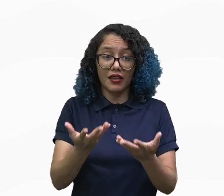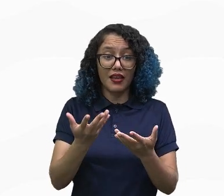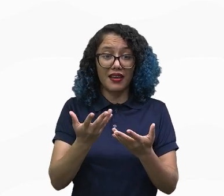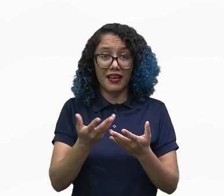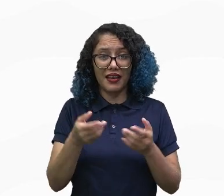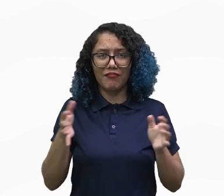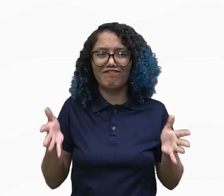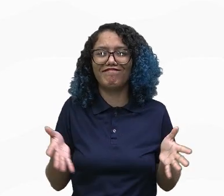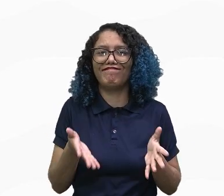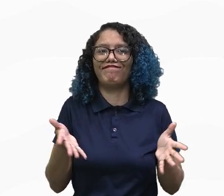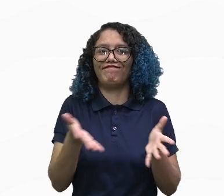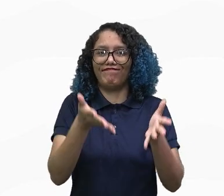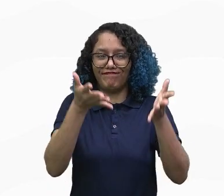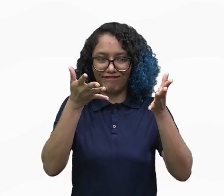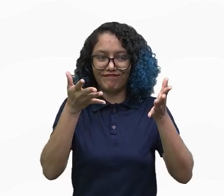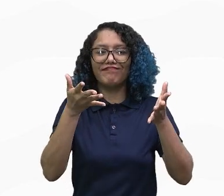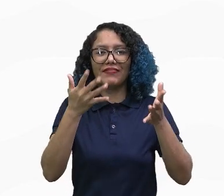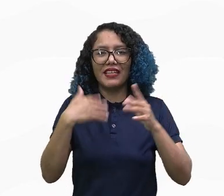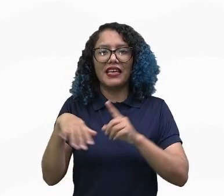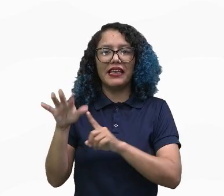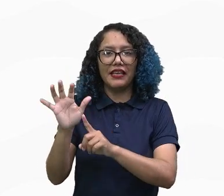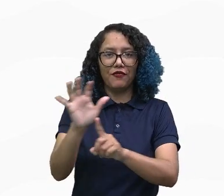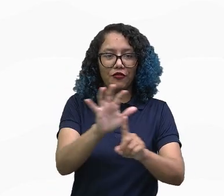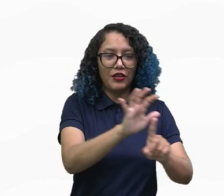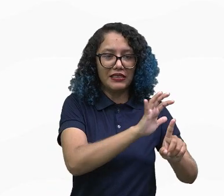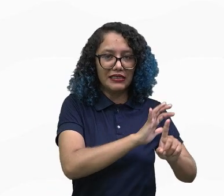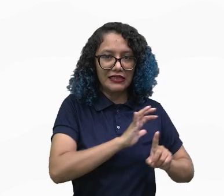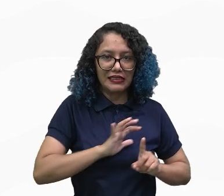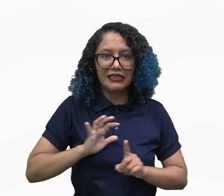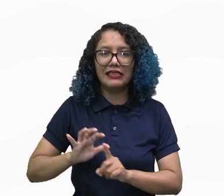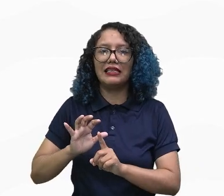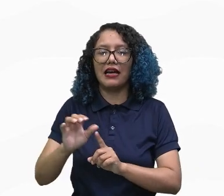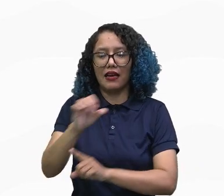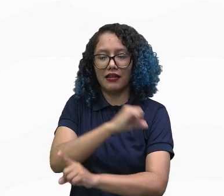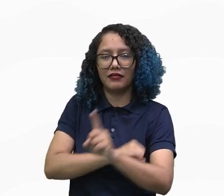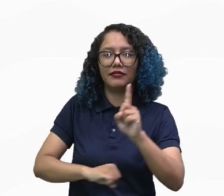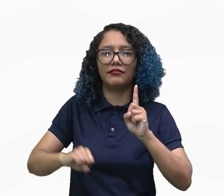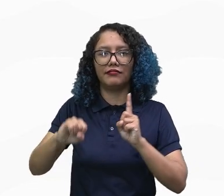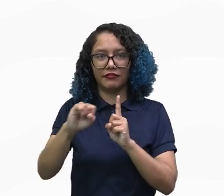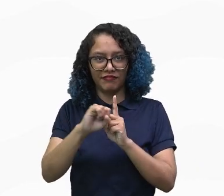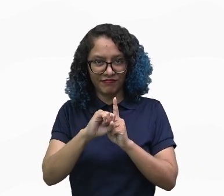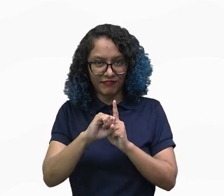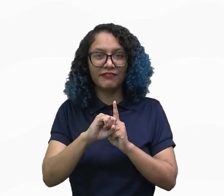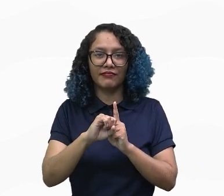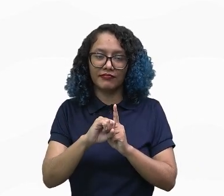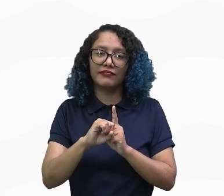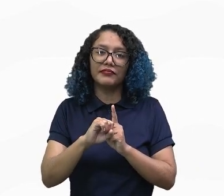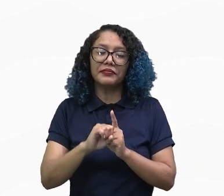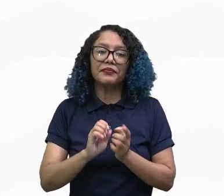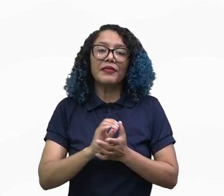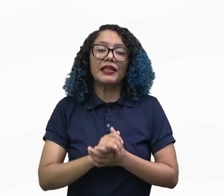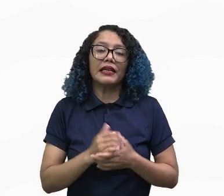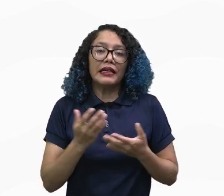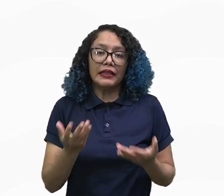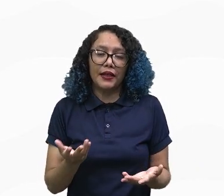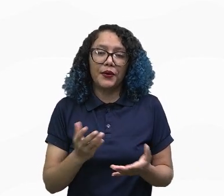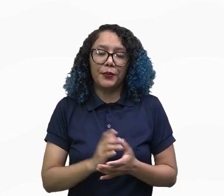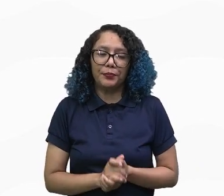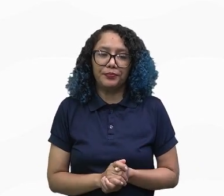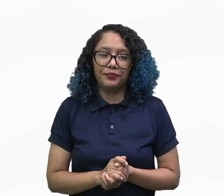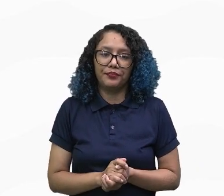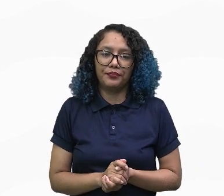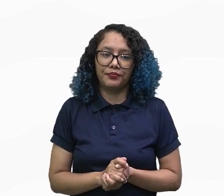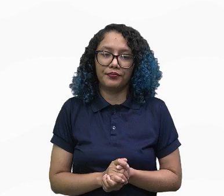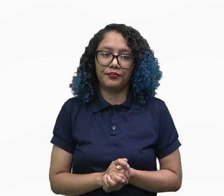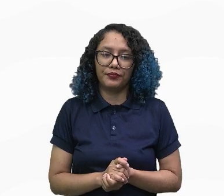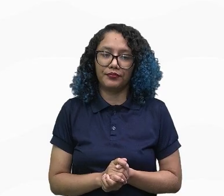as sociedades, né? Então, isso acaba sendo, de uma certa forma, né, uma situação em que realmente